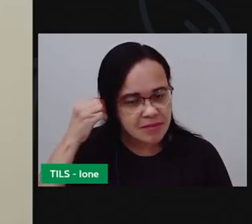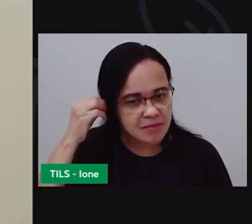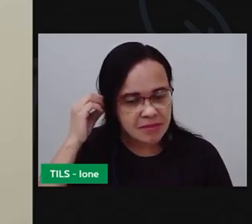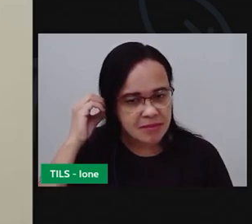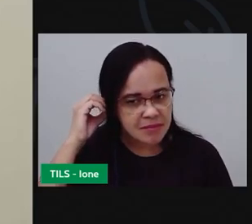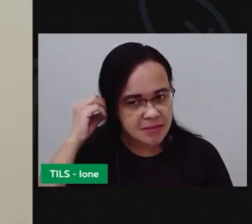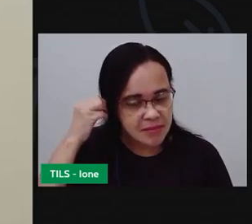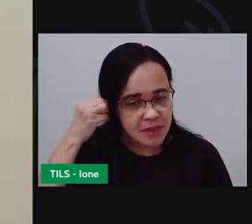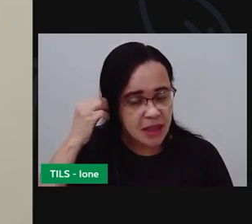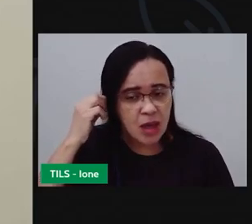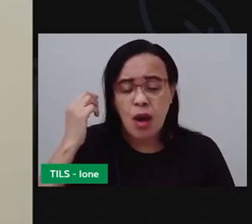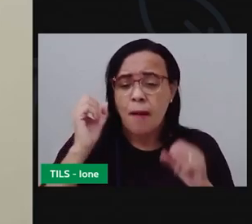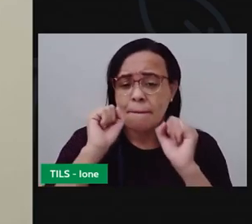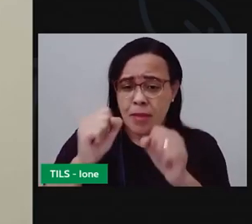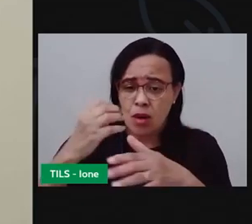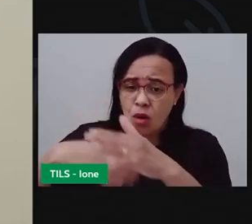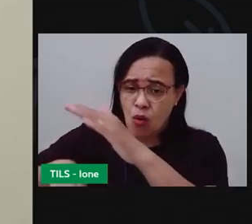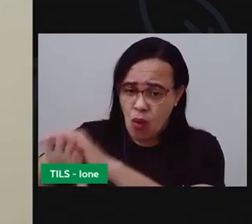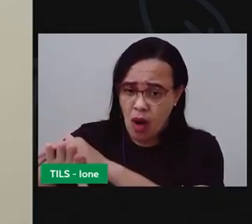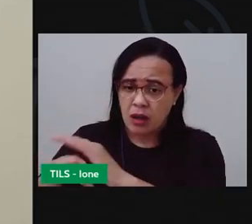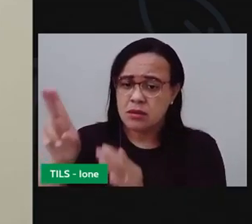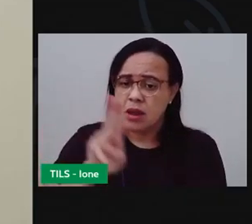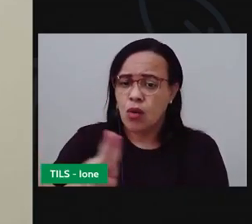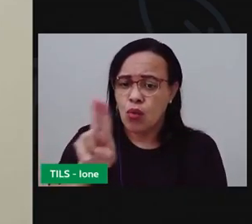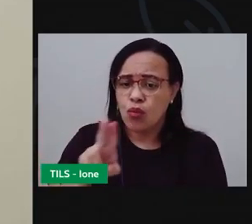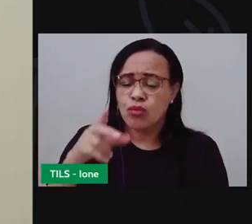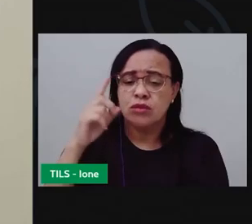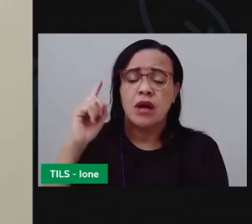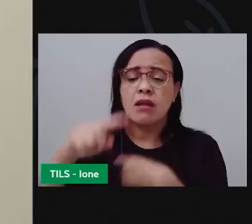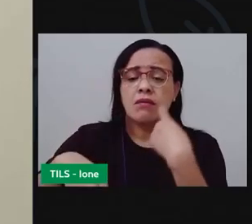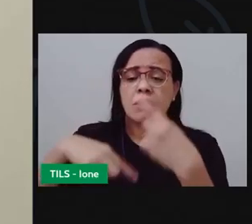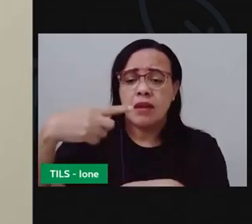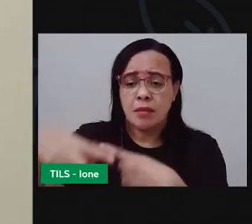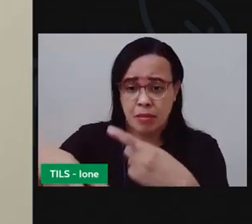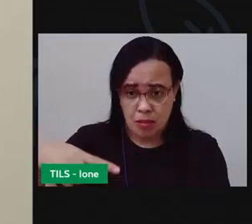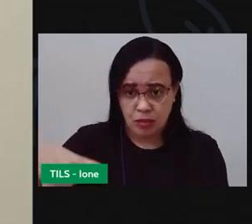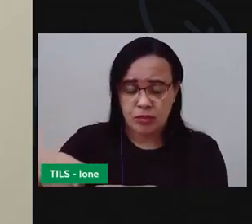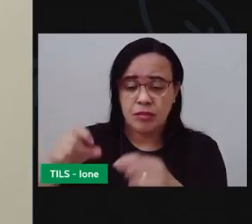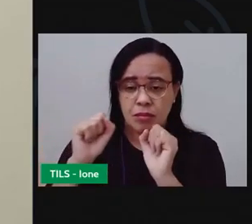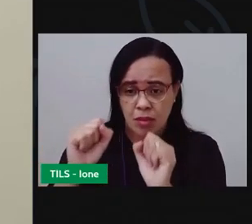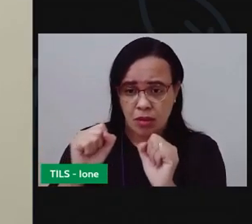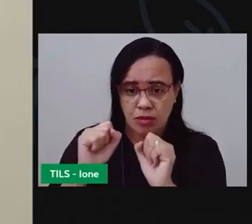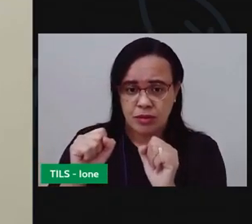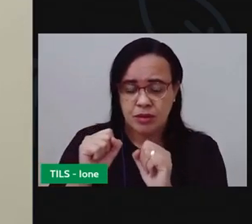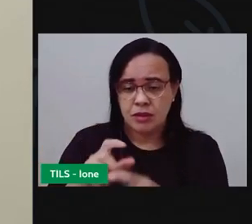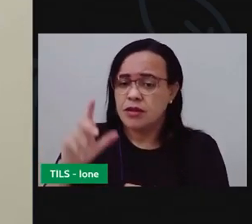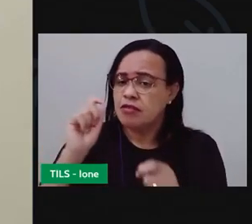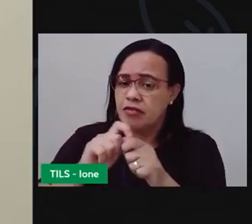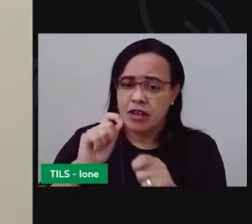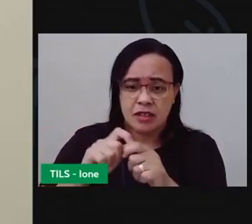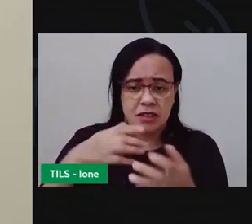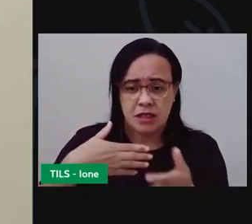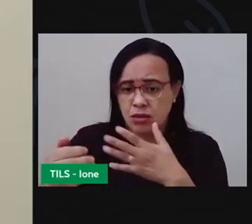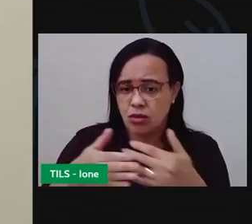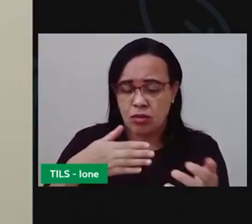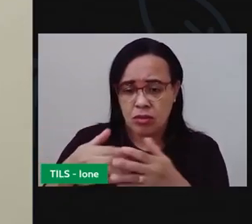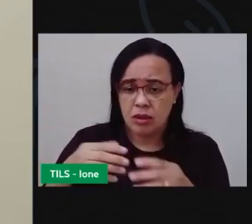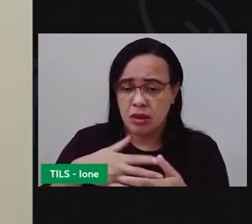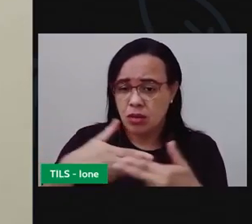em outro material. Por exemplo, com essa outra parte da garrafa, você pode utilizar para guardar seus